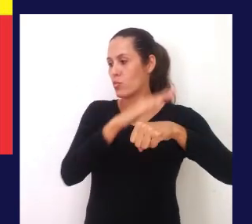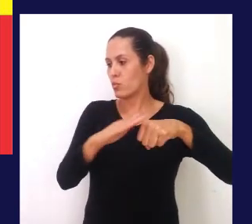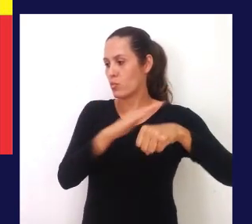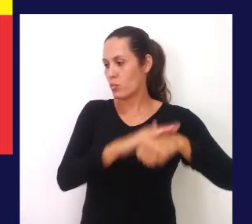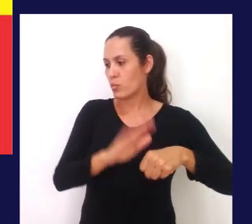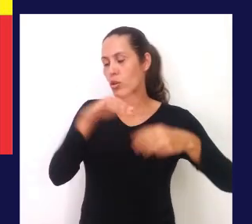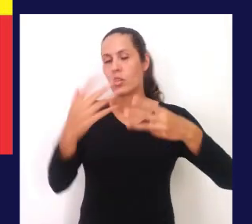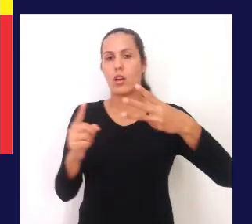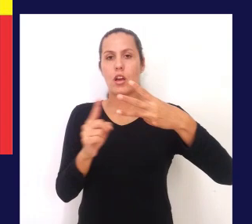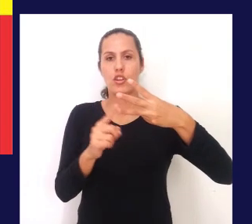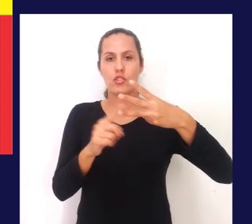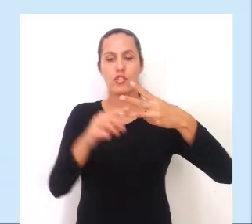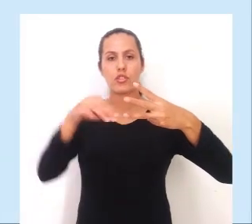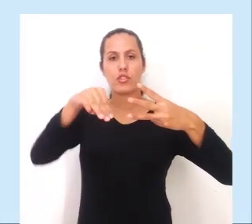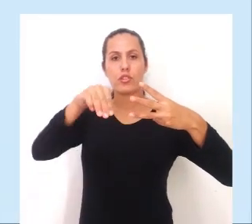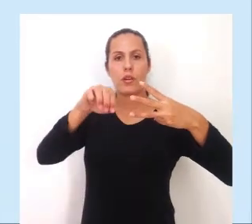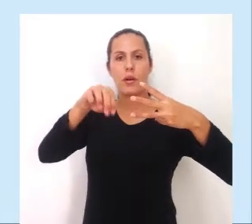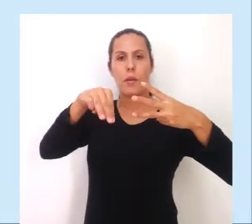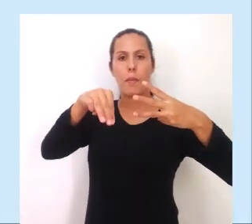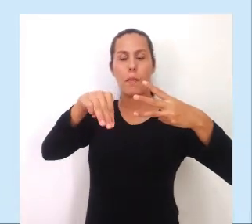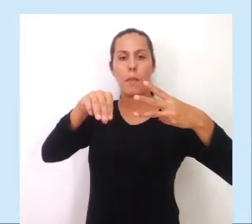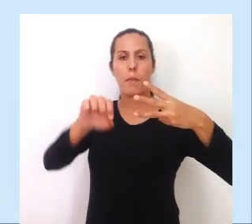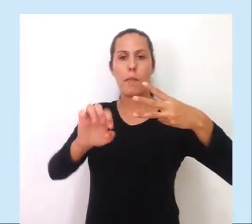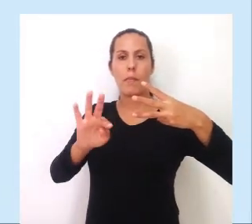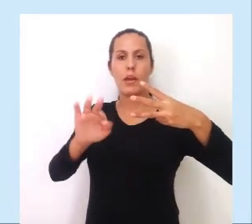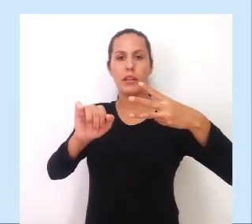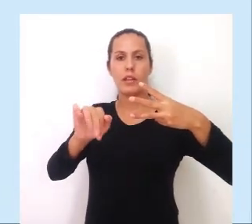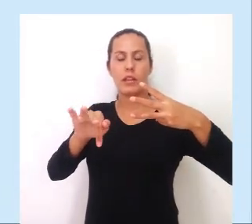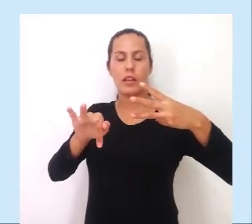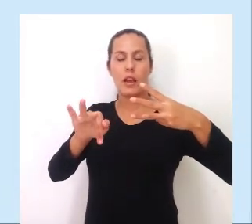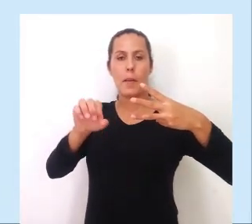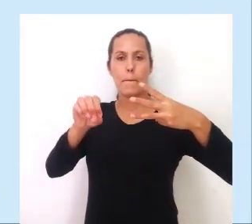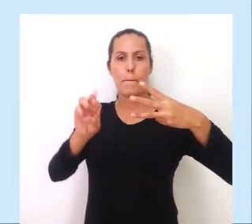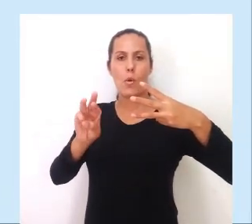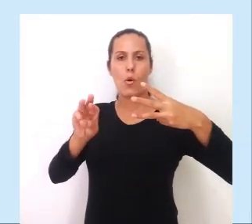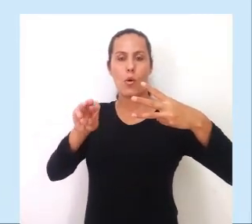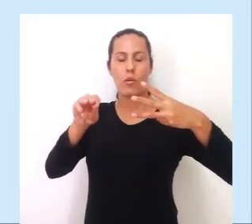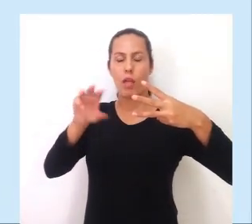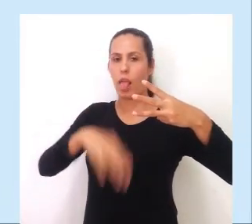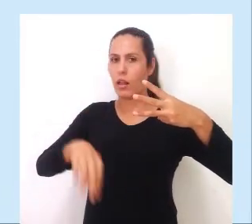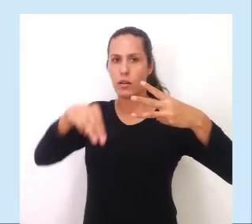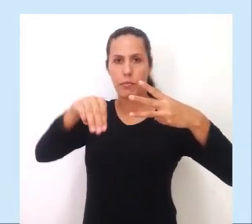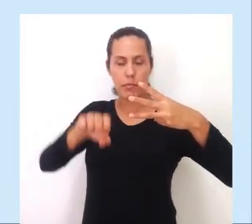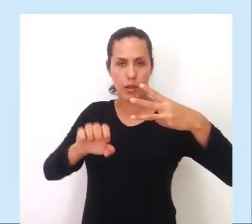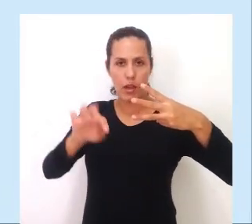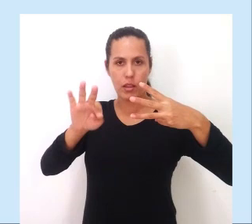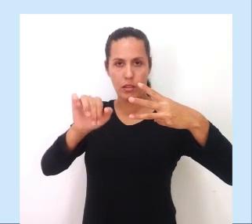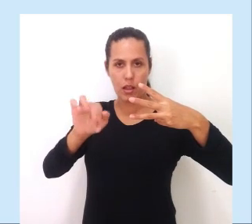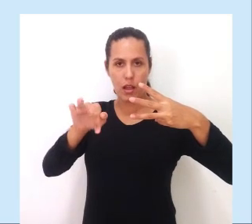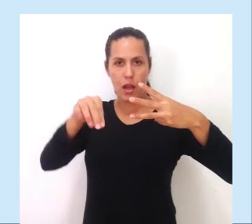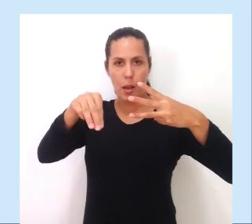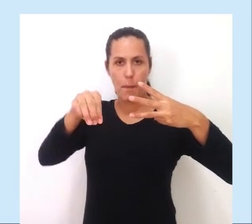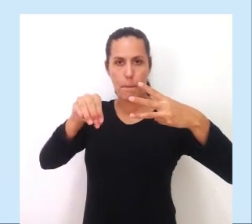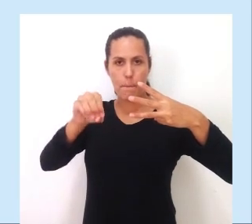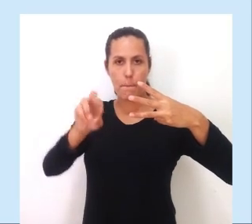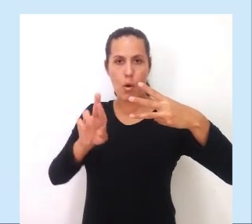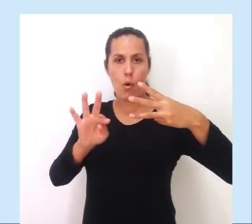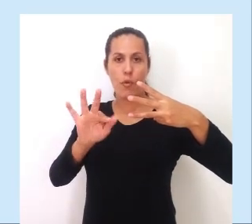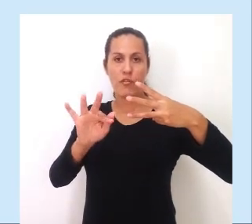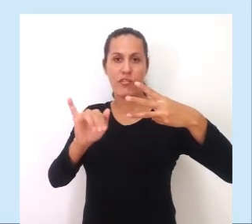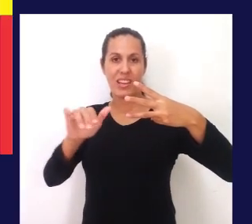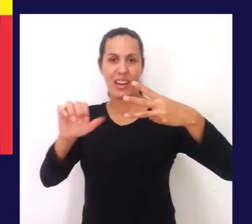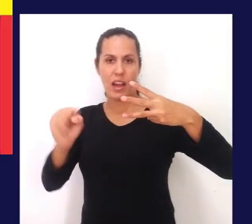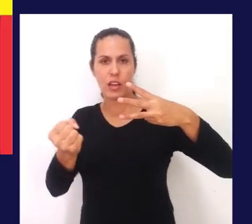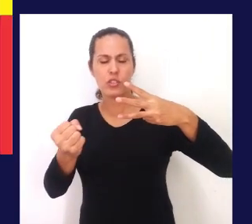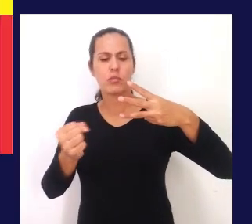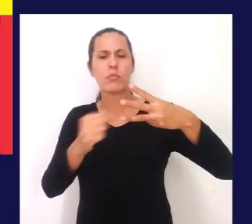as metamórficas. Relembrando de novo para vocês. Se fala de classificação de rocha, eu tenho quantas?